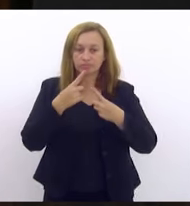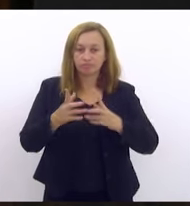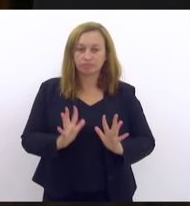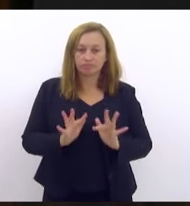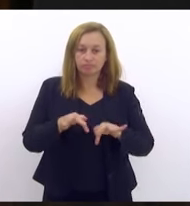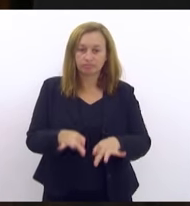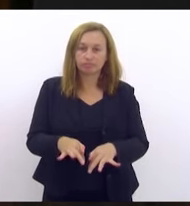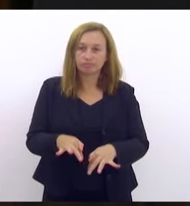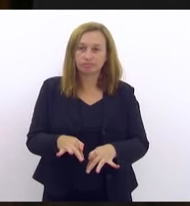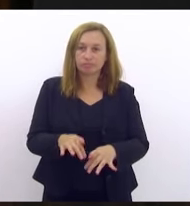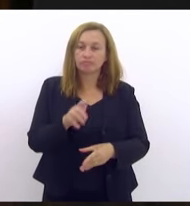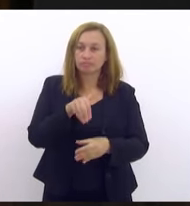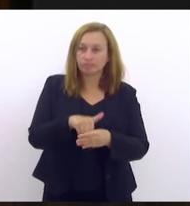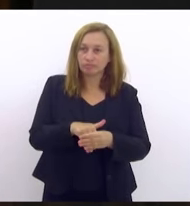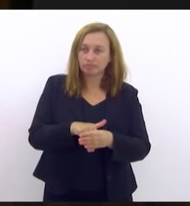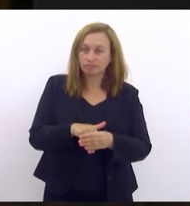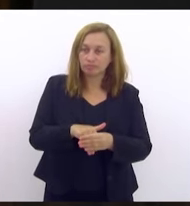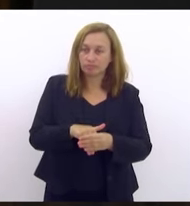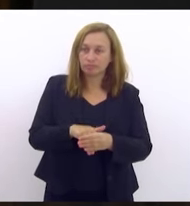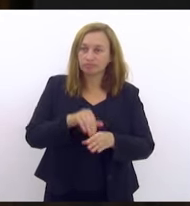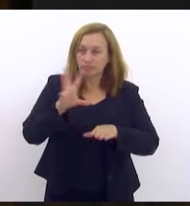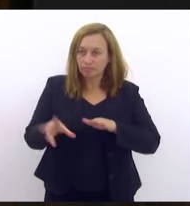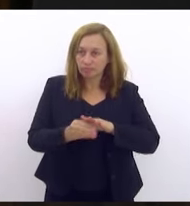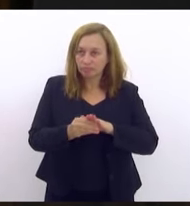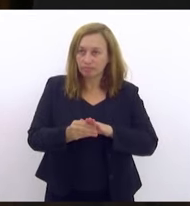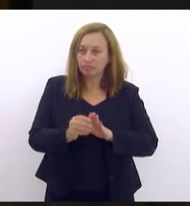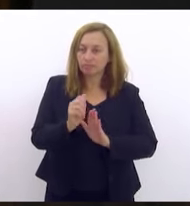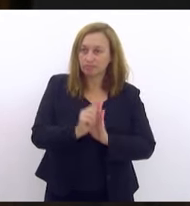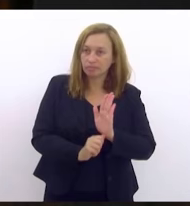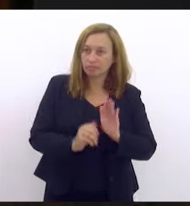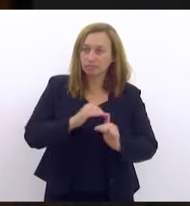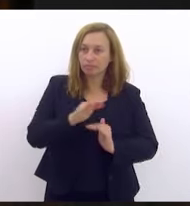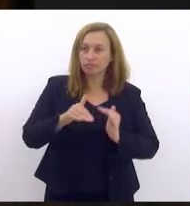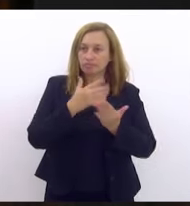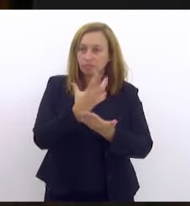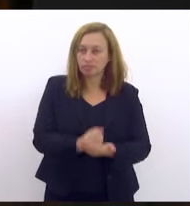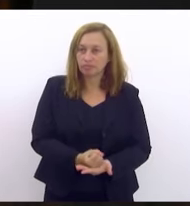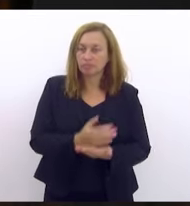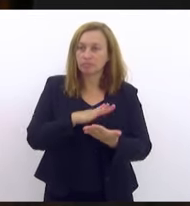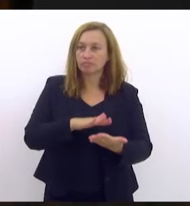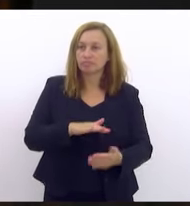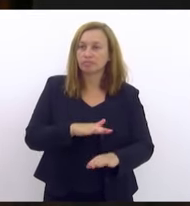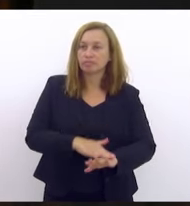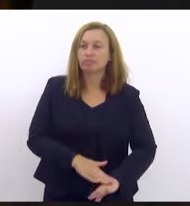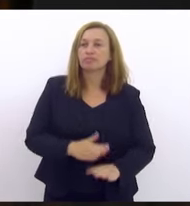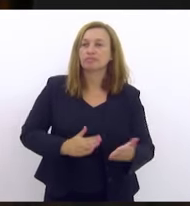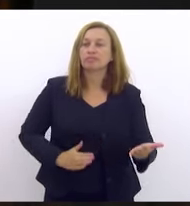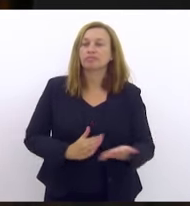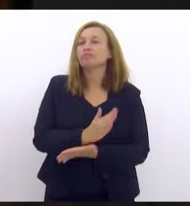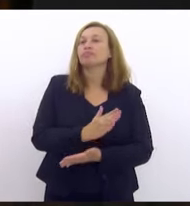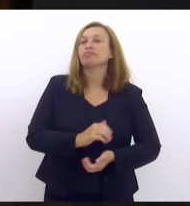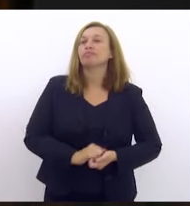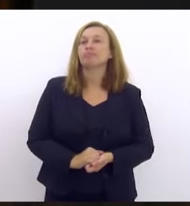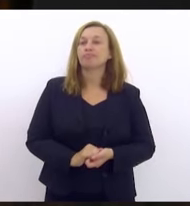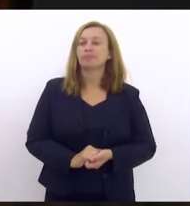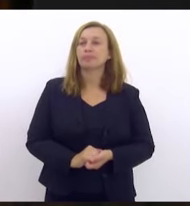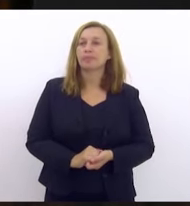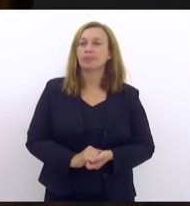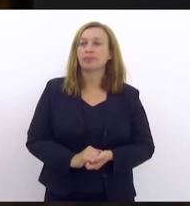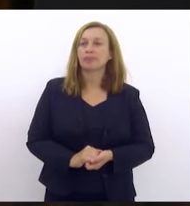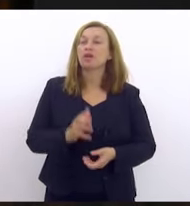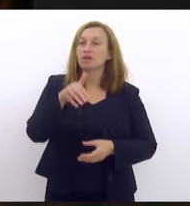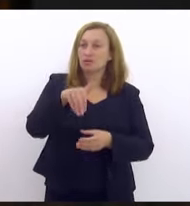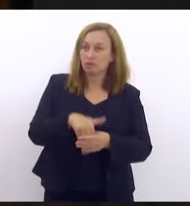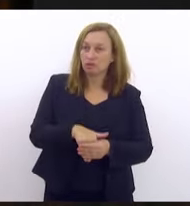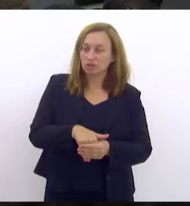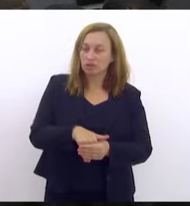encerrada a discussão. Em votação, emenda de redação. Os senhores que aprovam, permaneçam como estão. Aprovado. Em